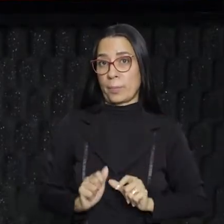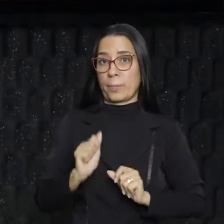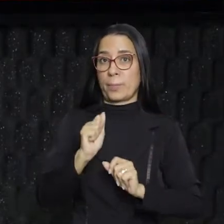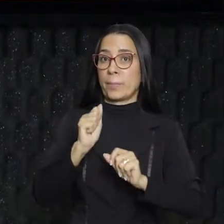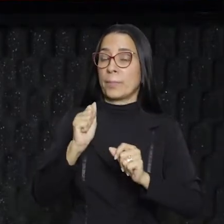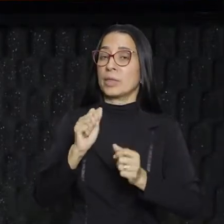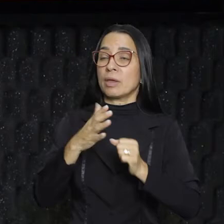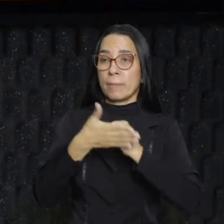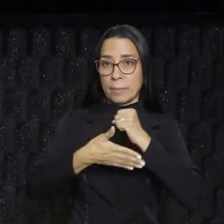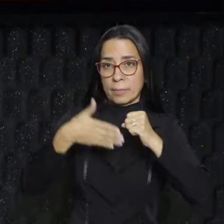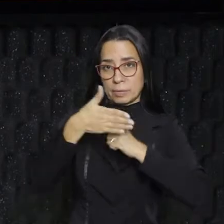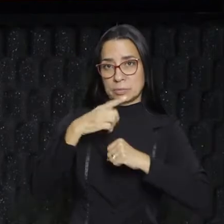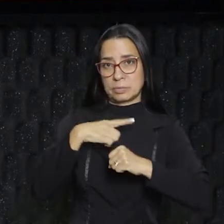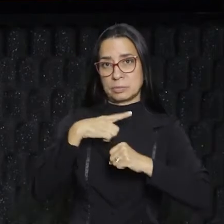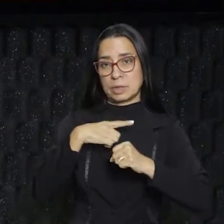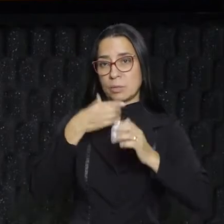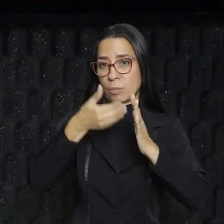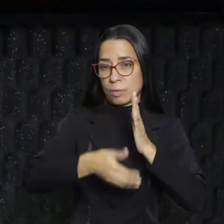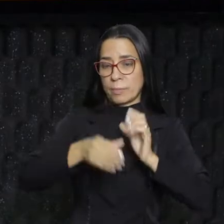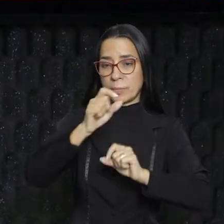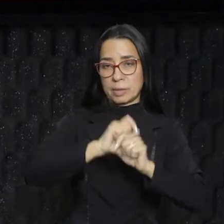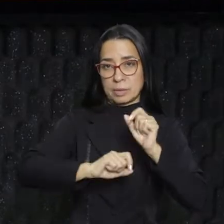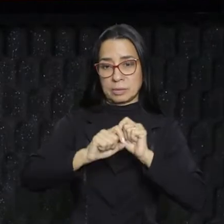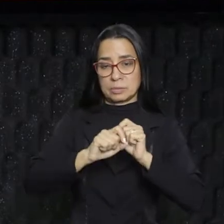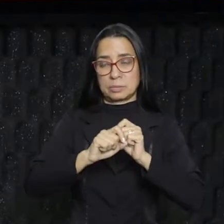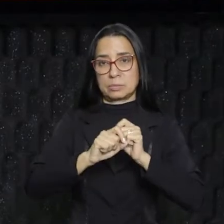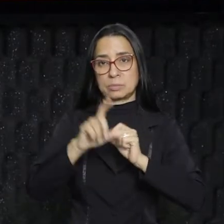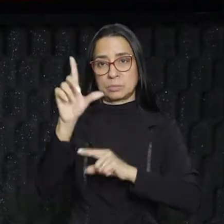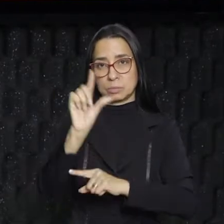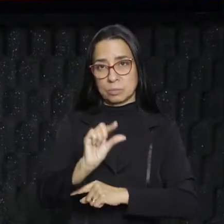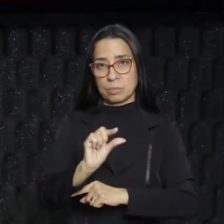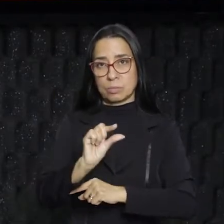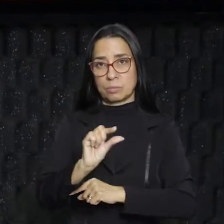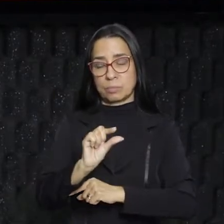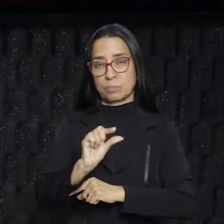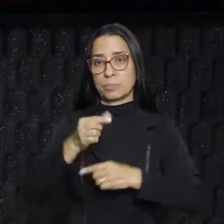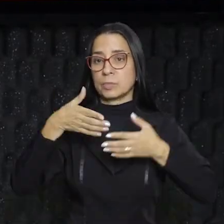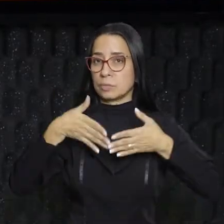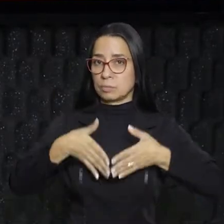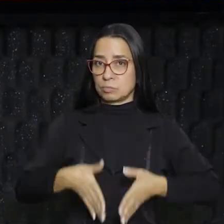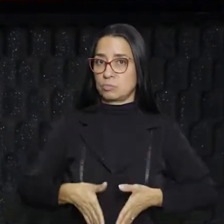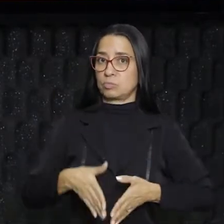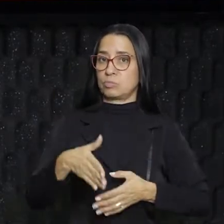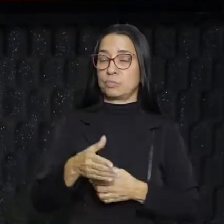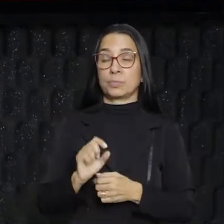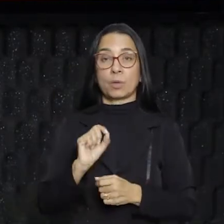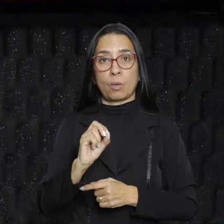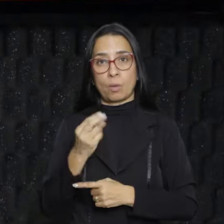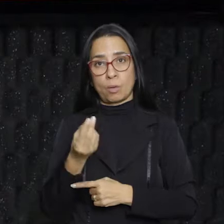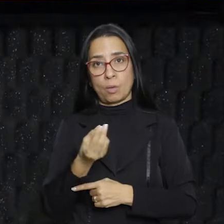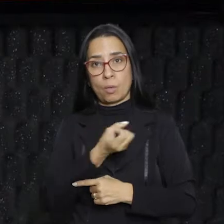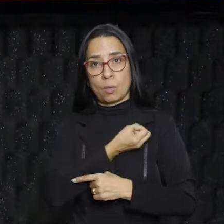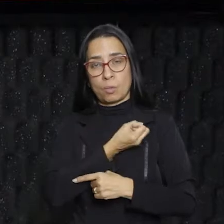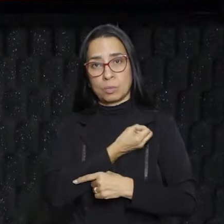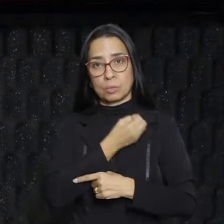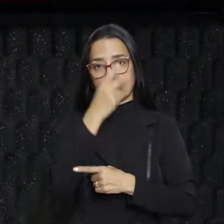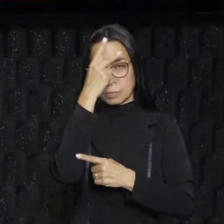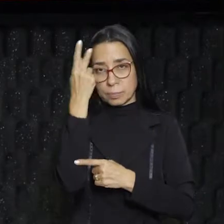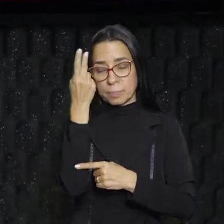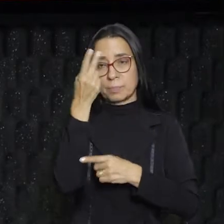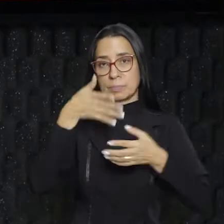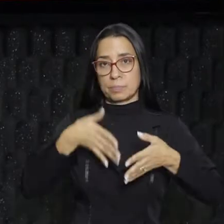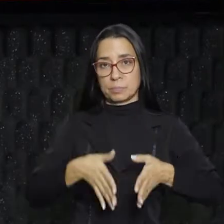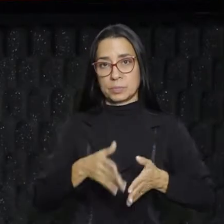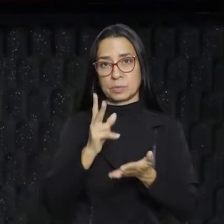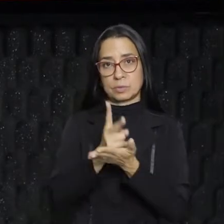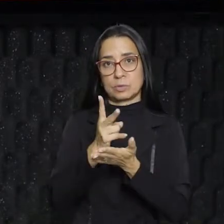uma queda no primeiro momento da taxa de mortalidade. Ou seja, o número de nascidos continuava alto, em 10, mas